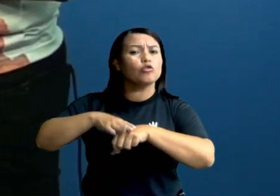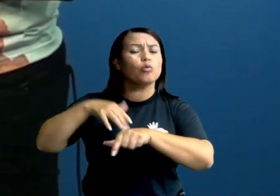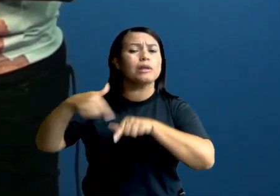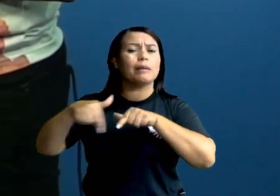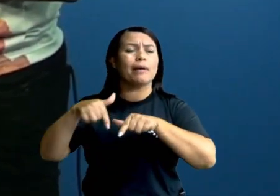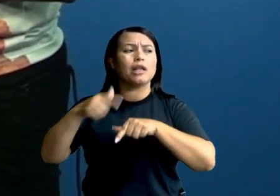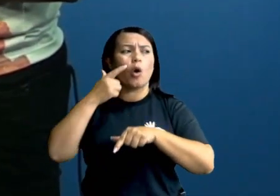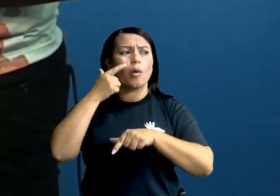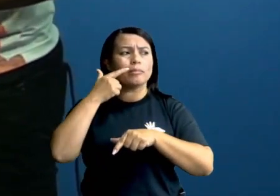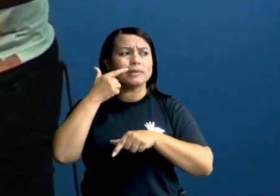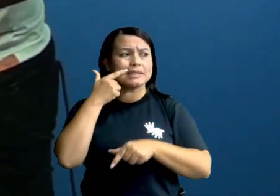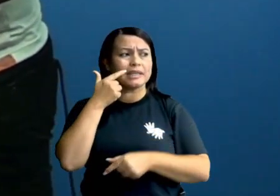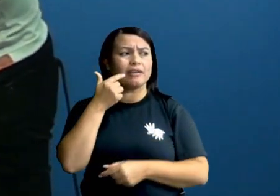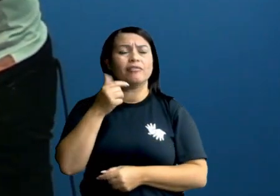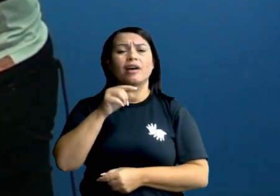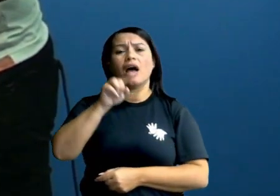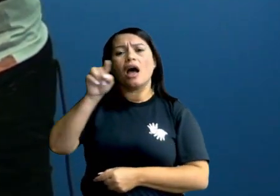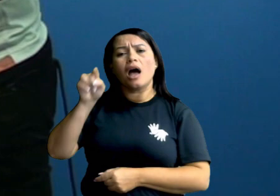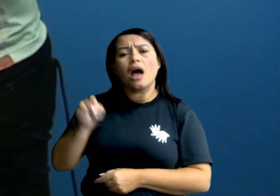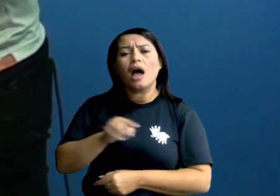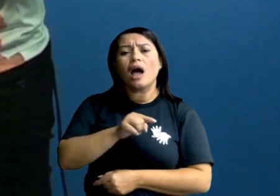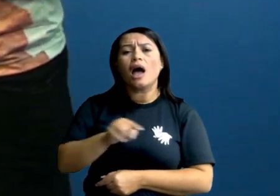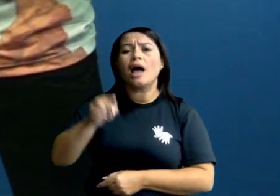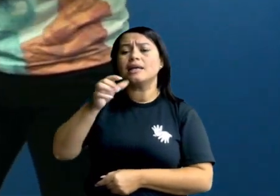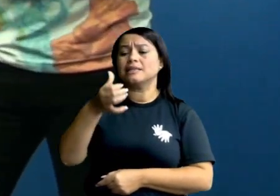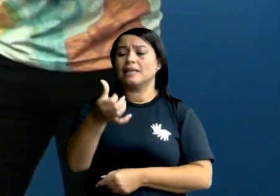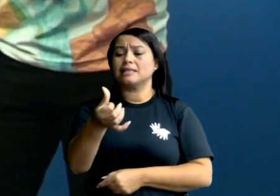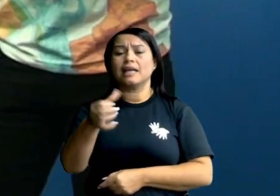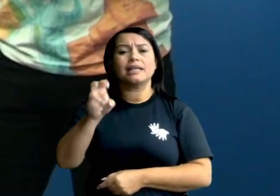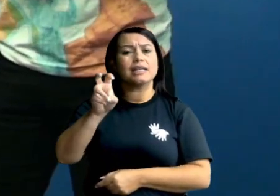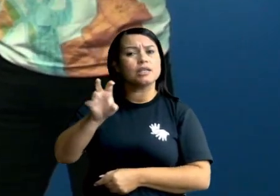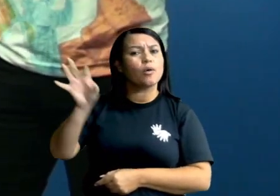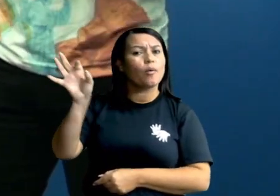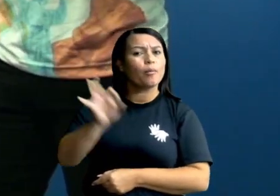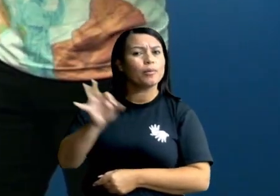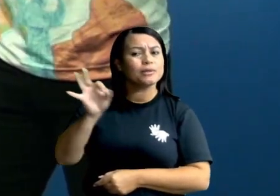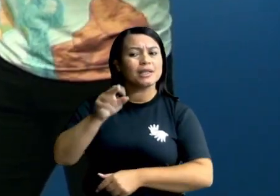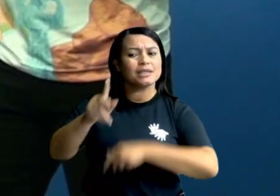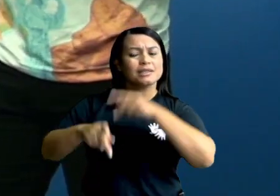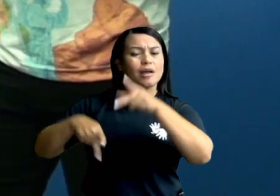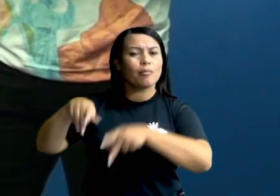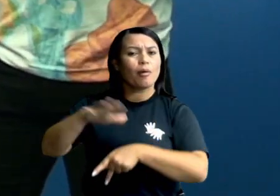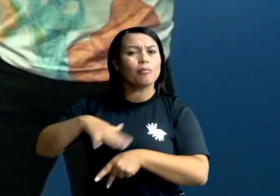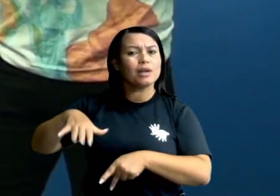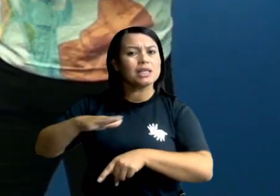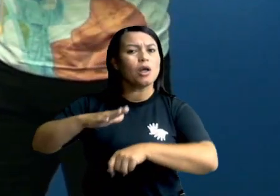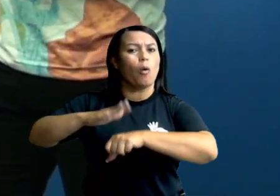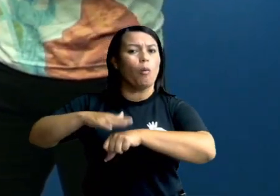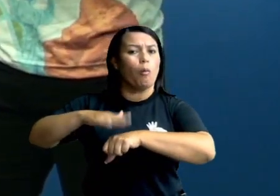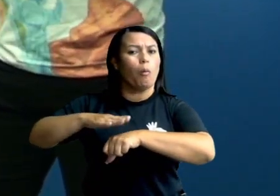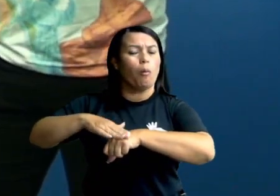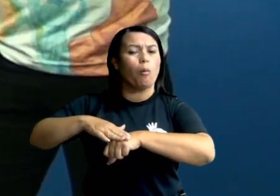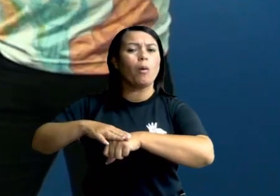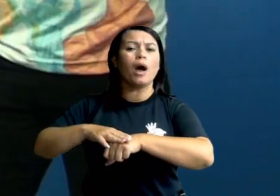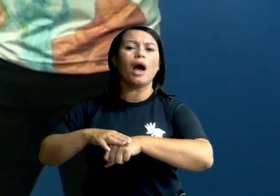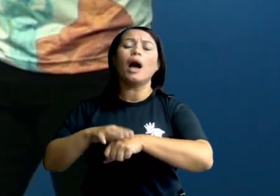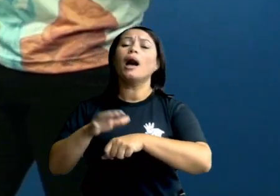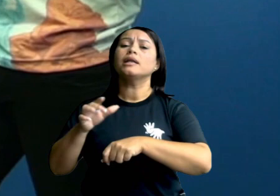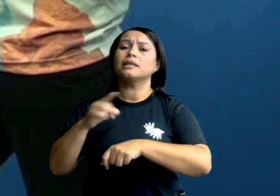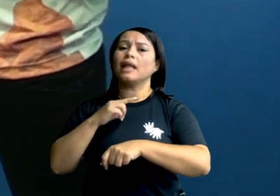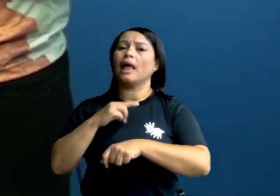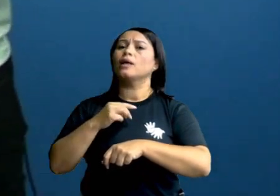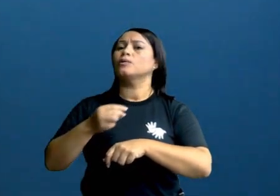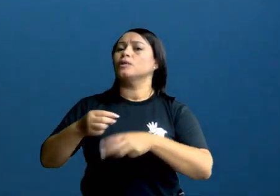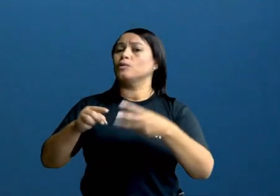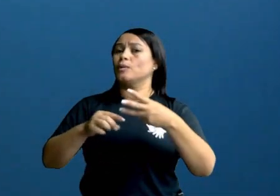população economicamente ativa do Brasil aponta aí que 65% da população economicamente ativa, né, atua no setor